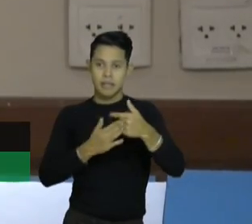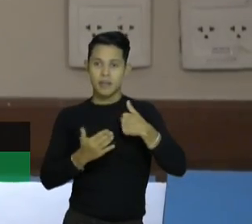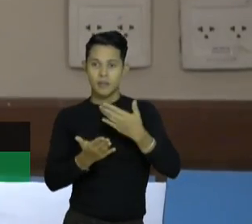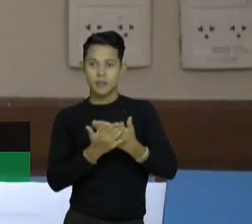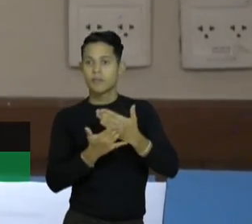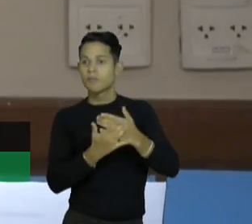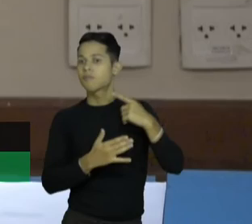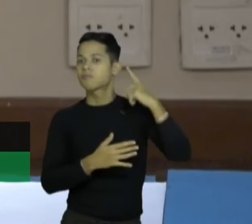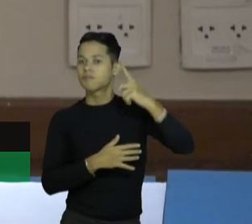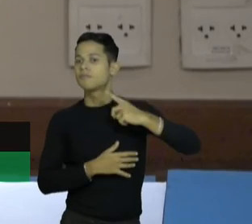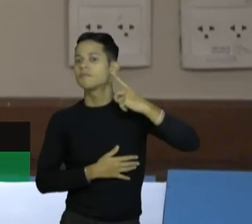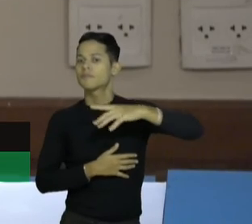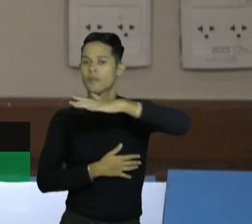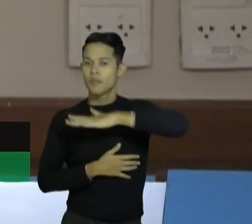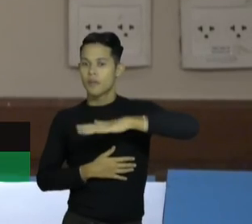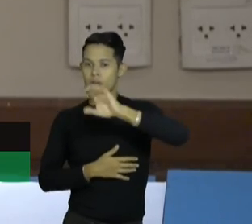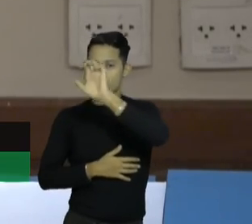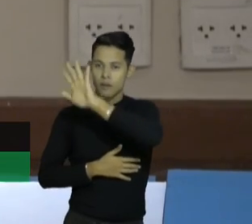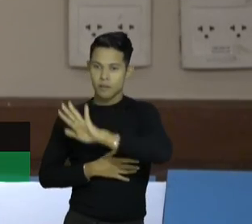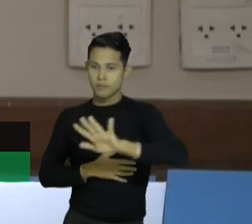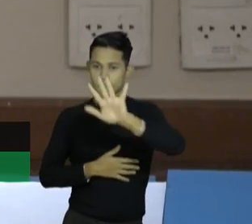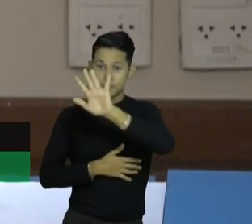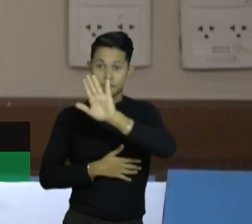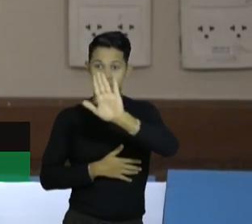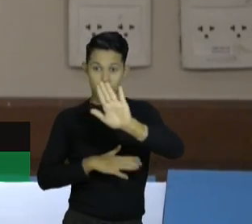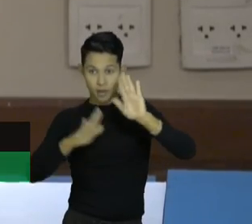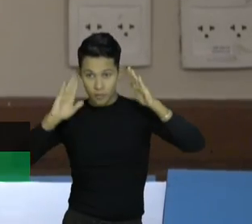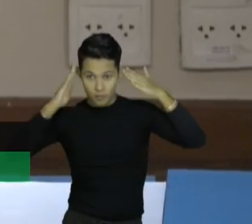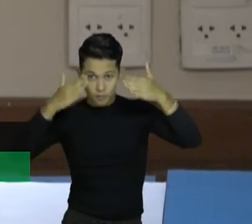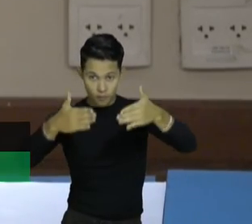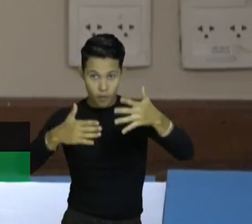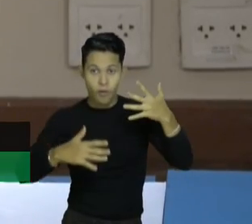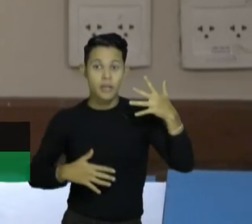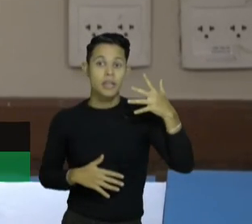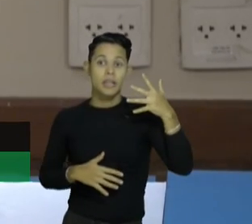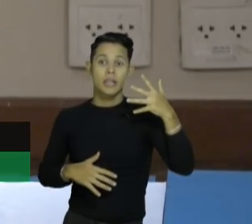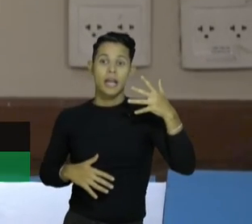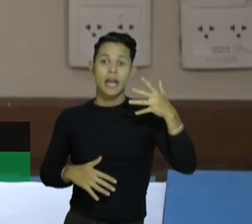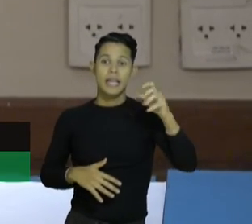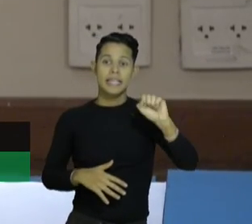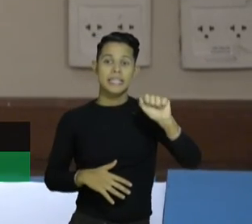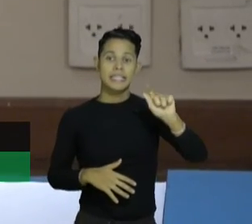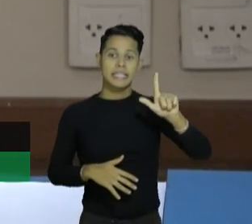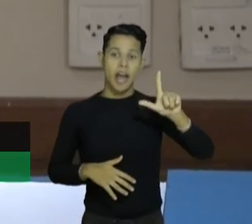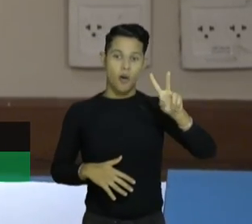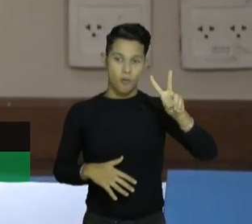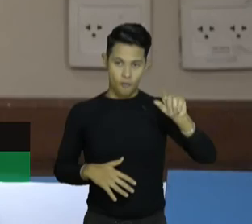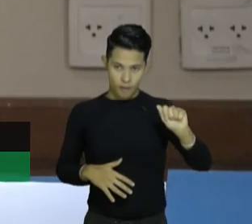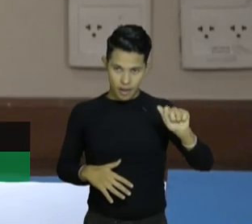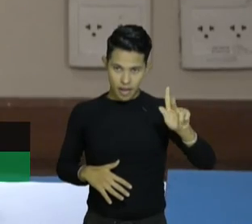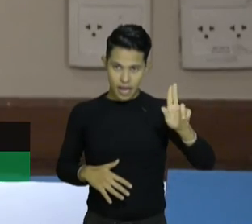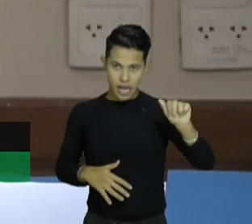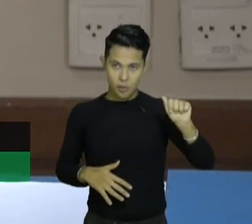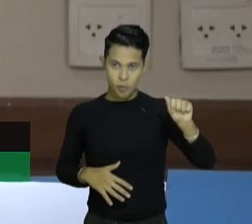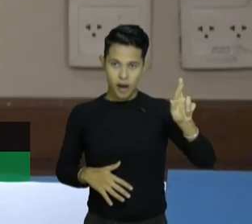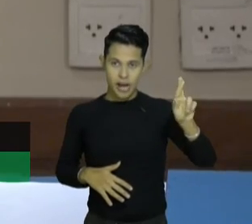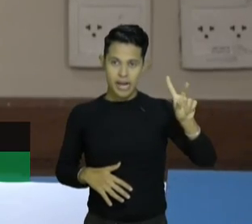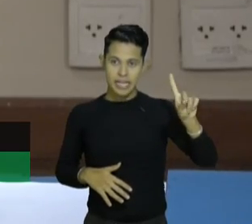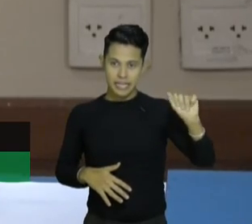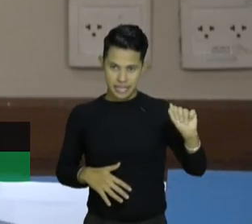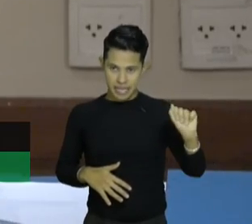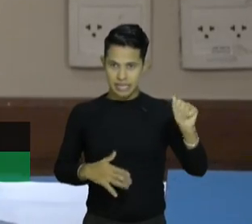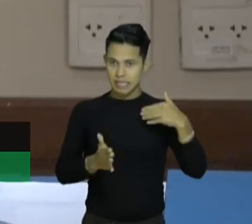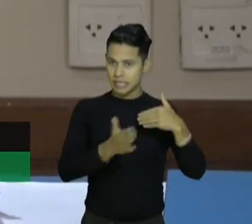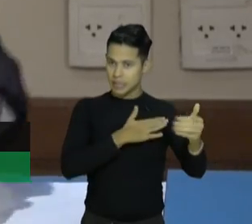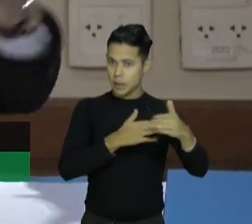europeus do que eles para nós a questão da salvaguarda né ou seja ambos os os